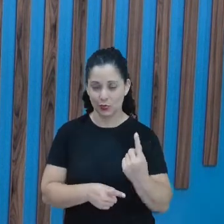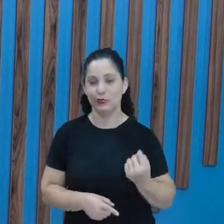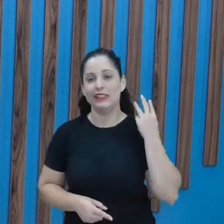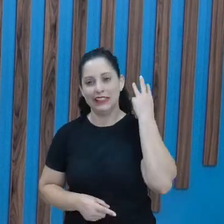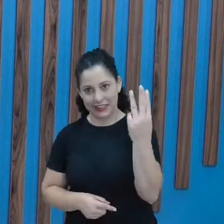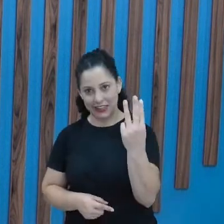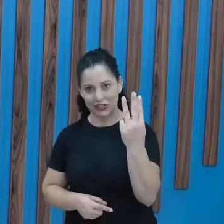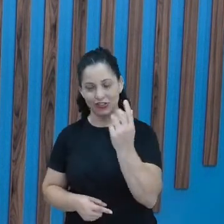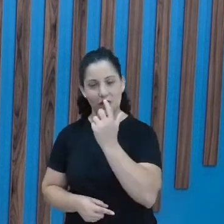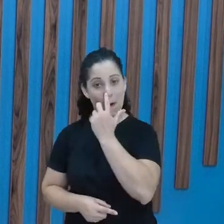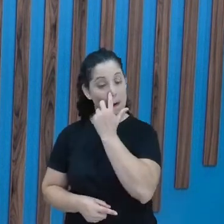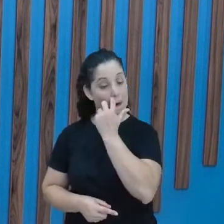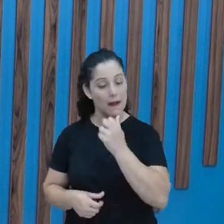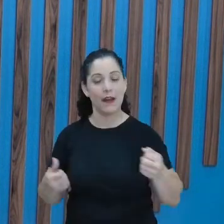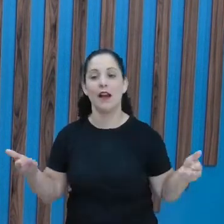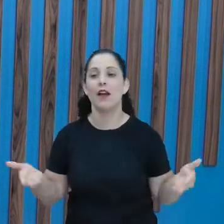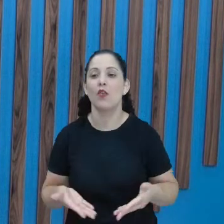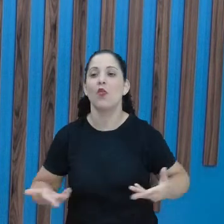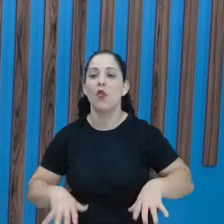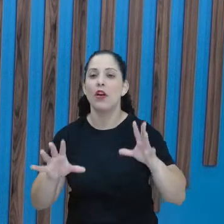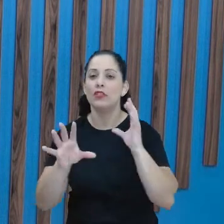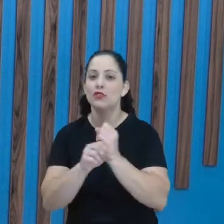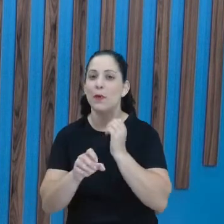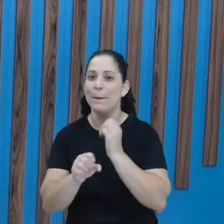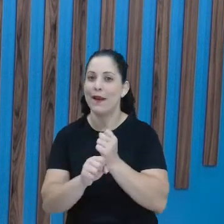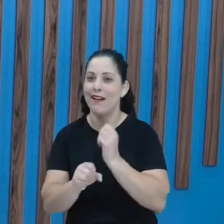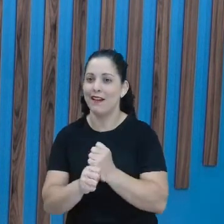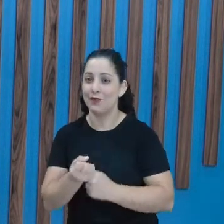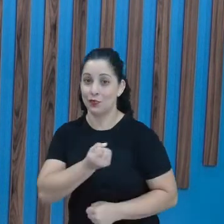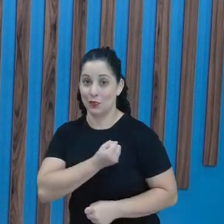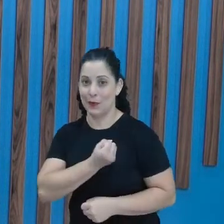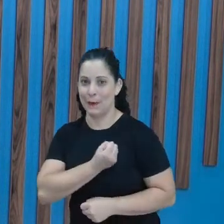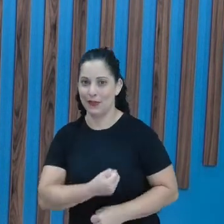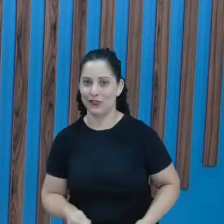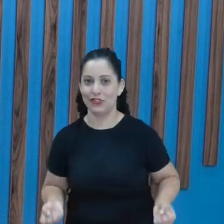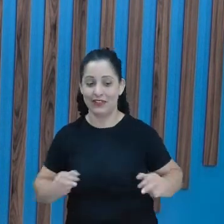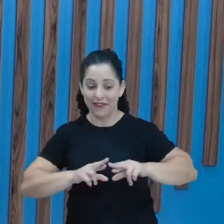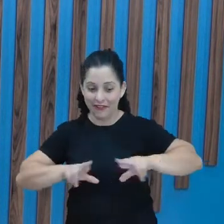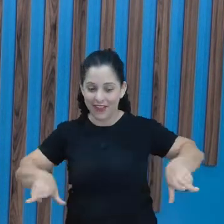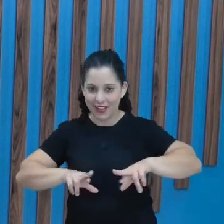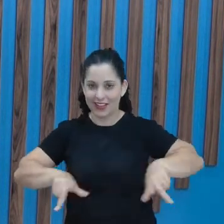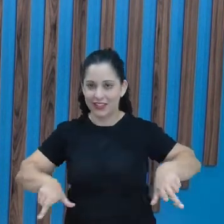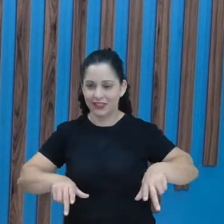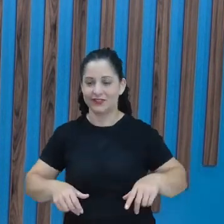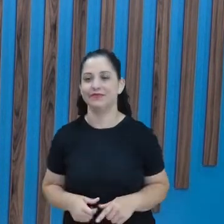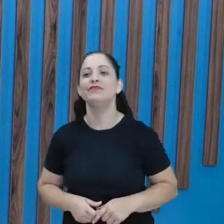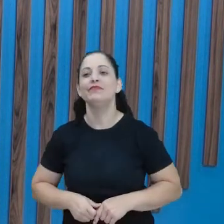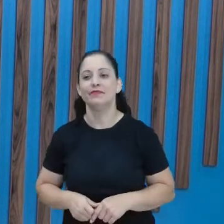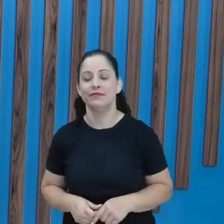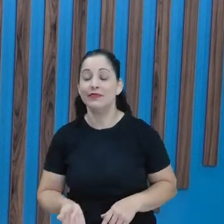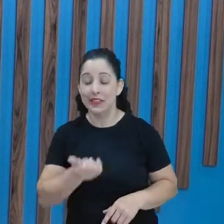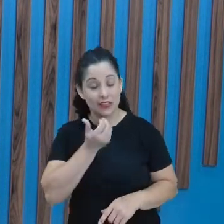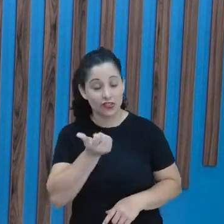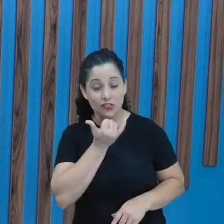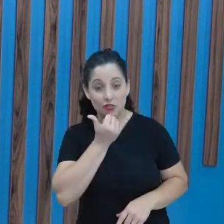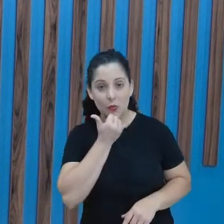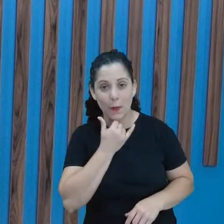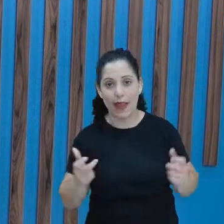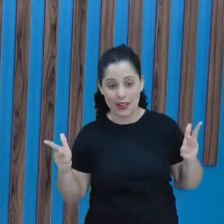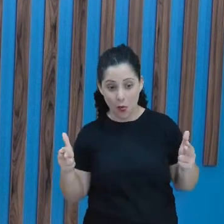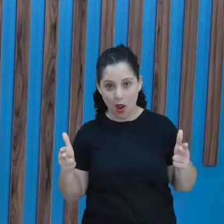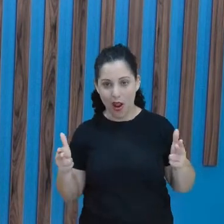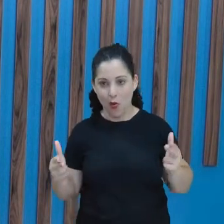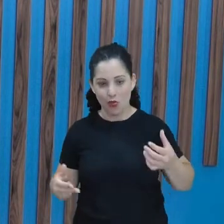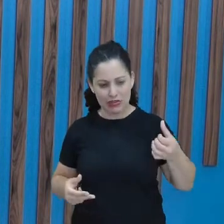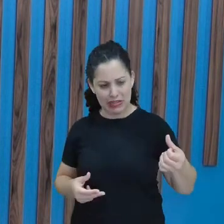Aí, agora, eu tenho soma de frações com denominadores diferentes. Quando são... Desculpa, iguais. Quando